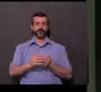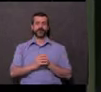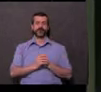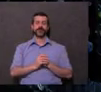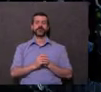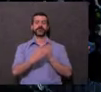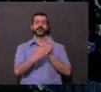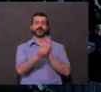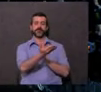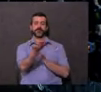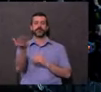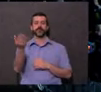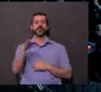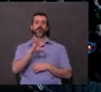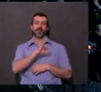salvação.